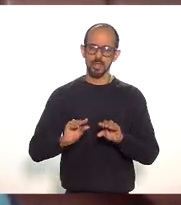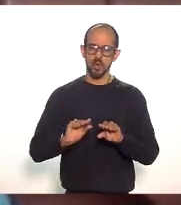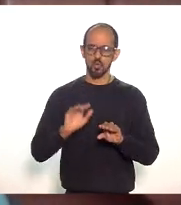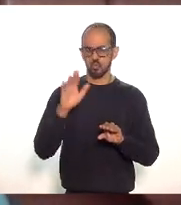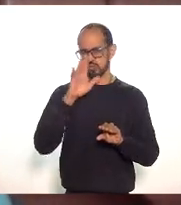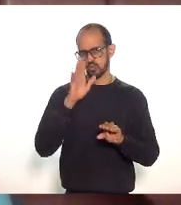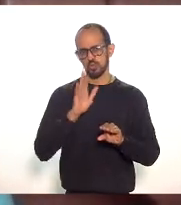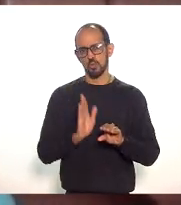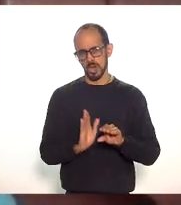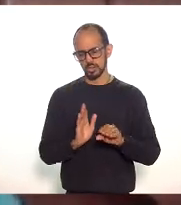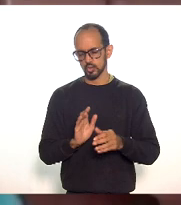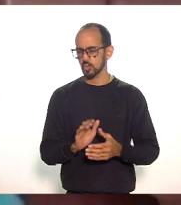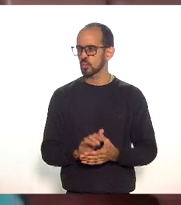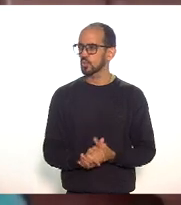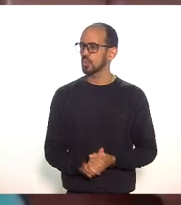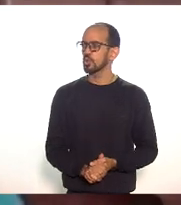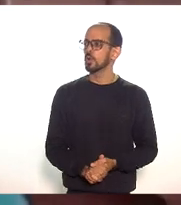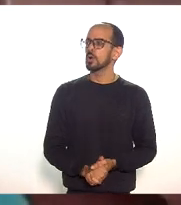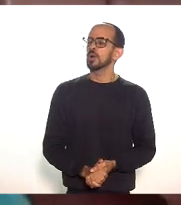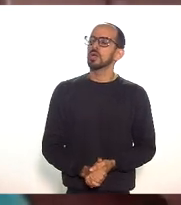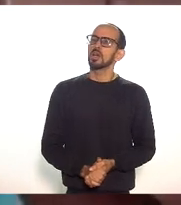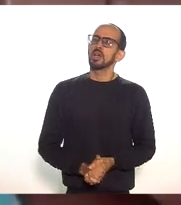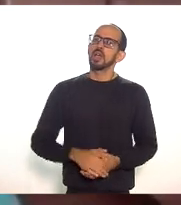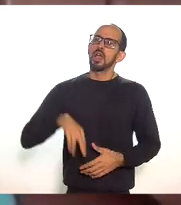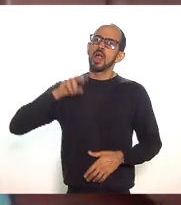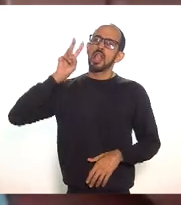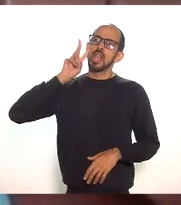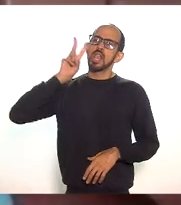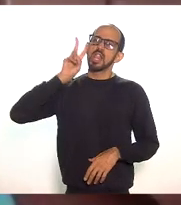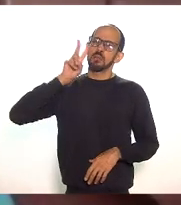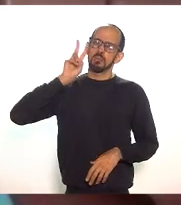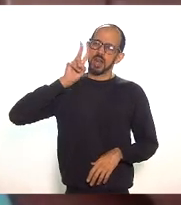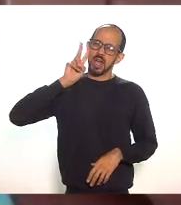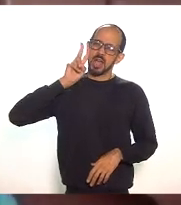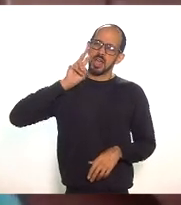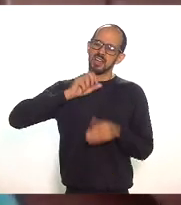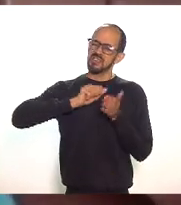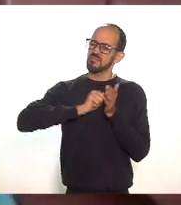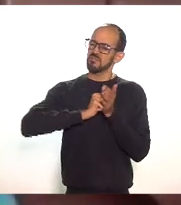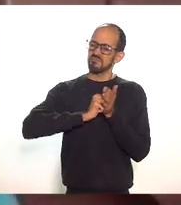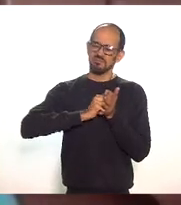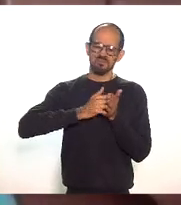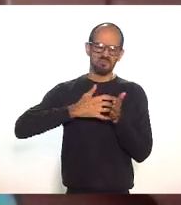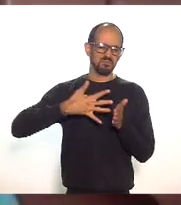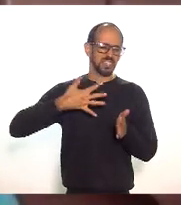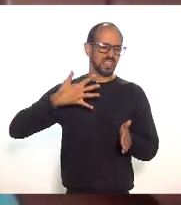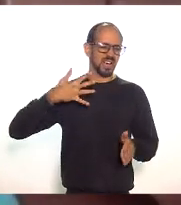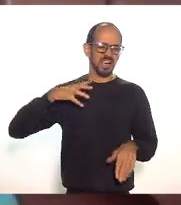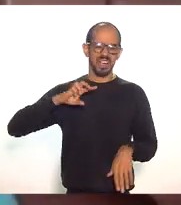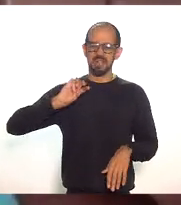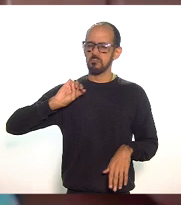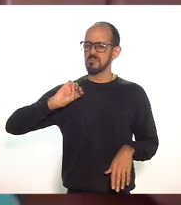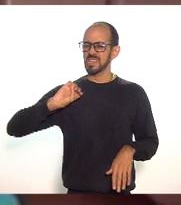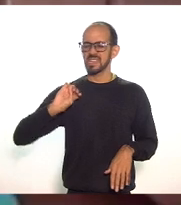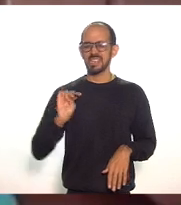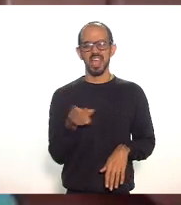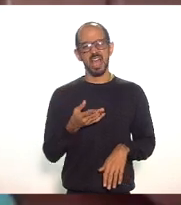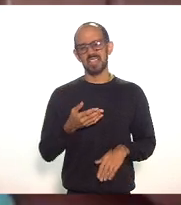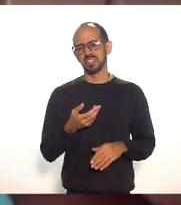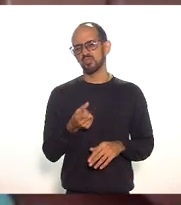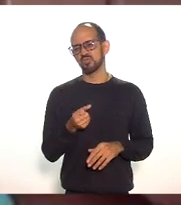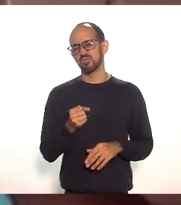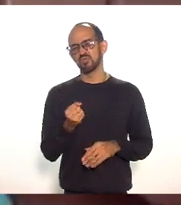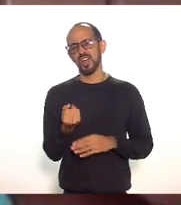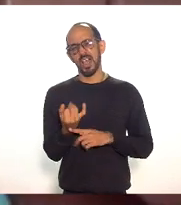Brasil. Então, recordar essa data é rememorar milhares de cidadãos e cidadãs. Vale dizer que muitas mulheres,